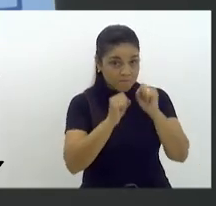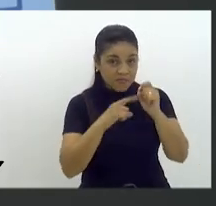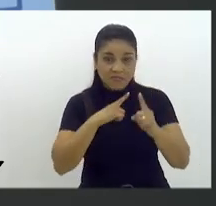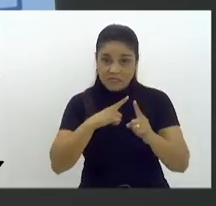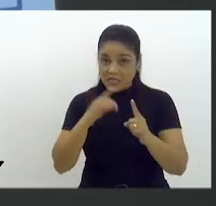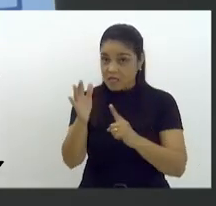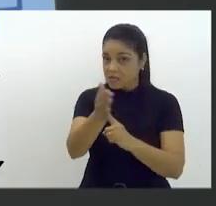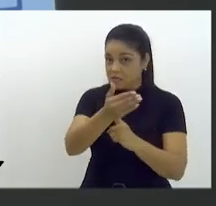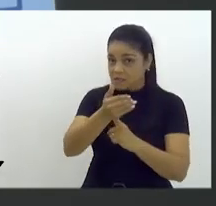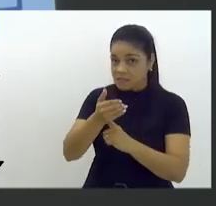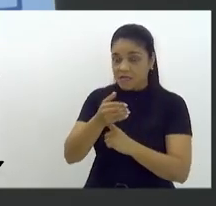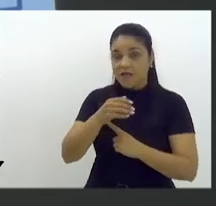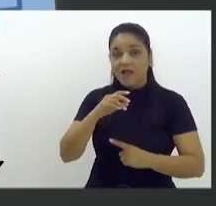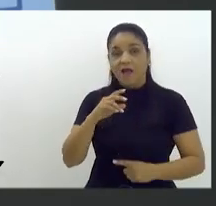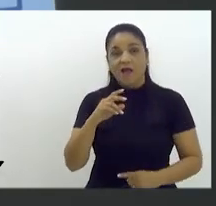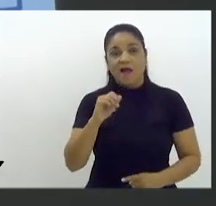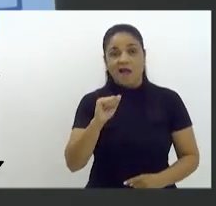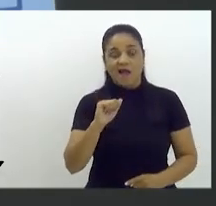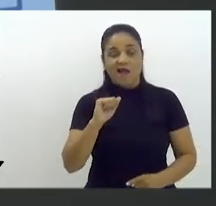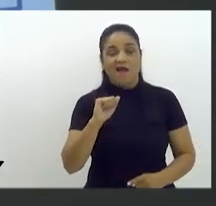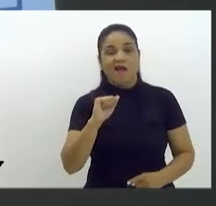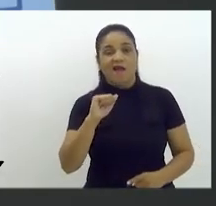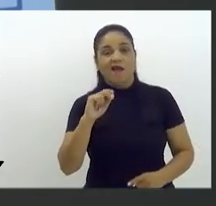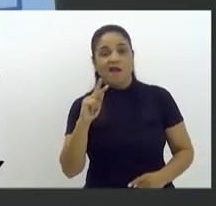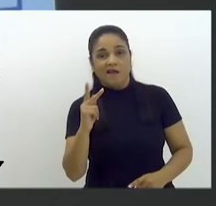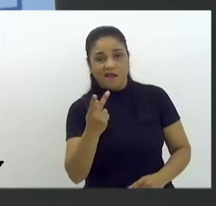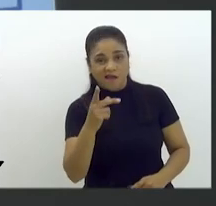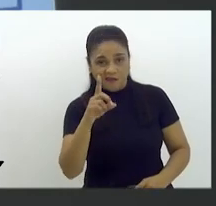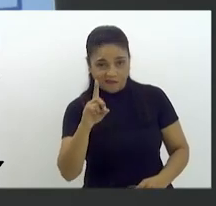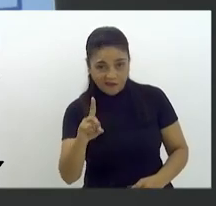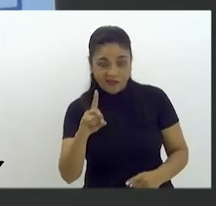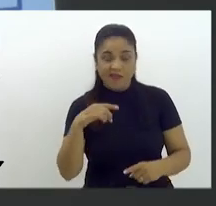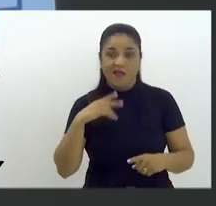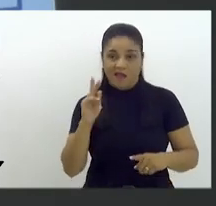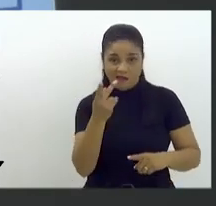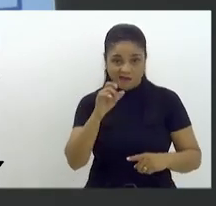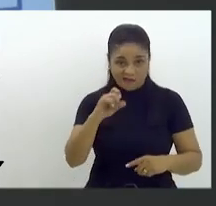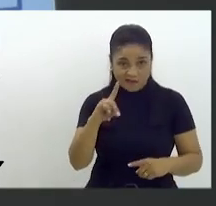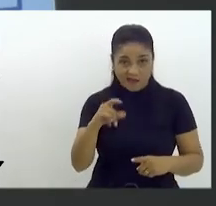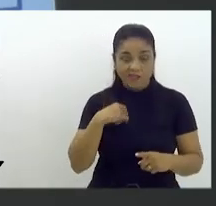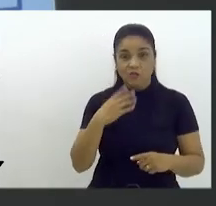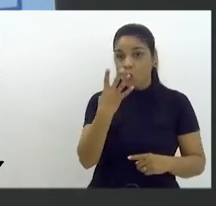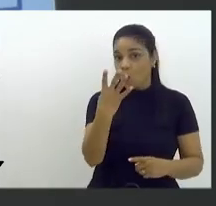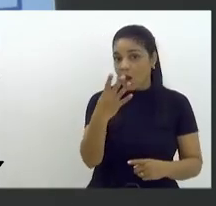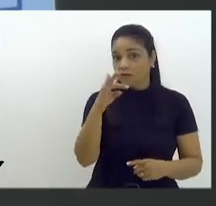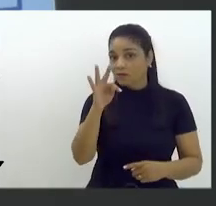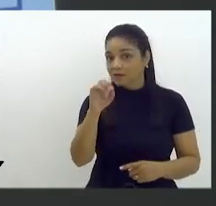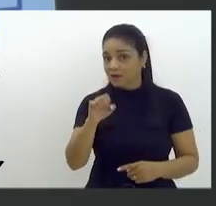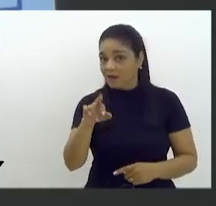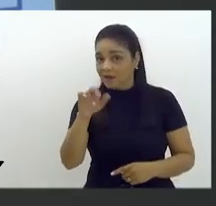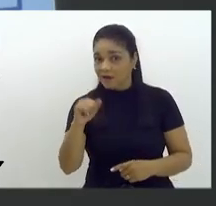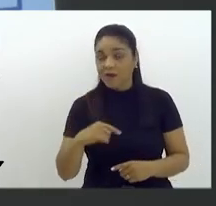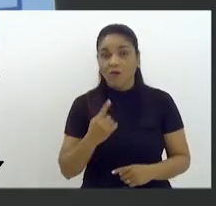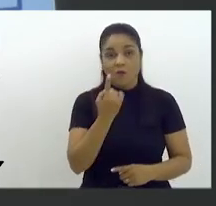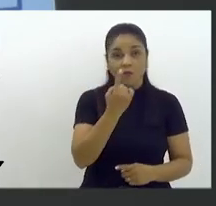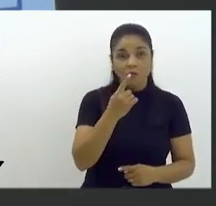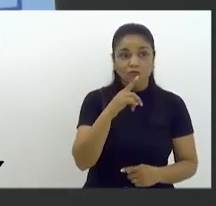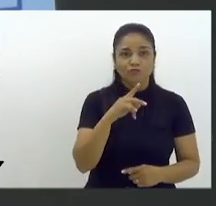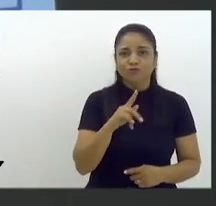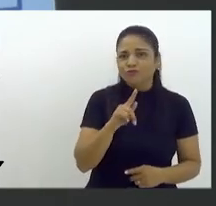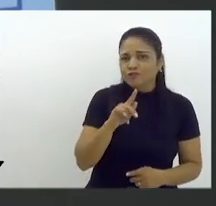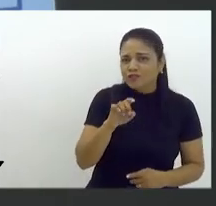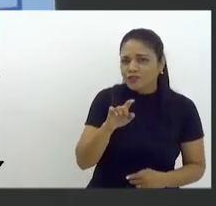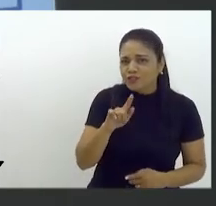com HD de 8 núcleos para processar rápido com quatro terras e a gente fala em giga hoje